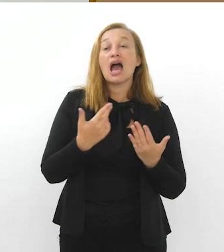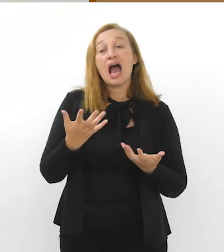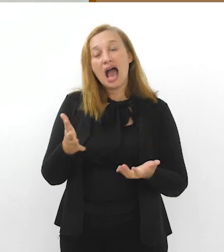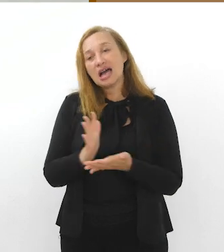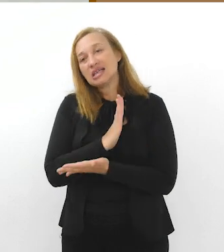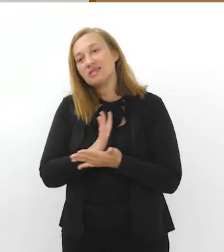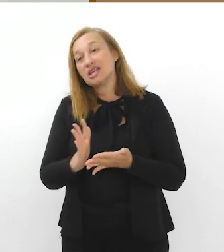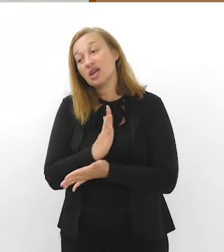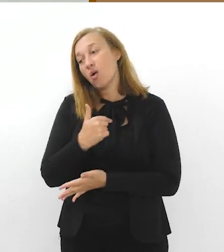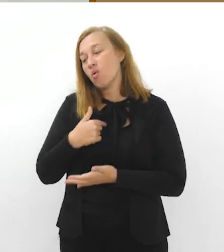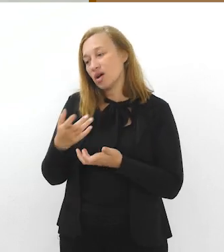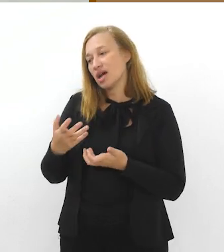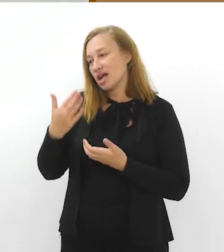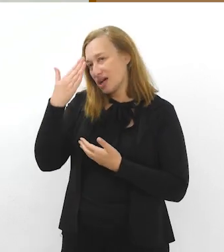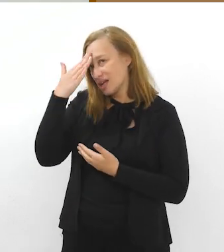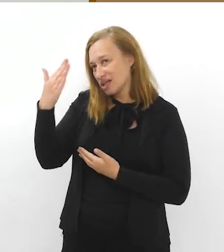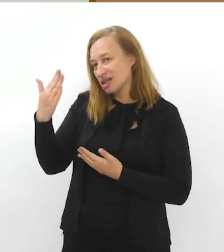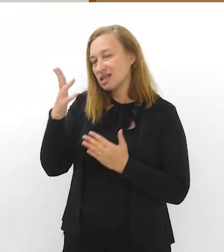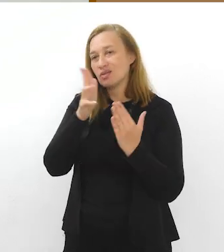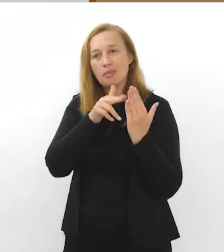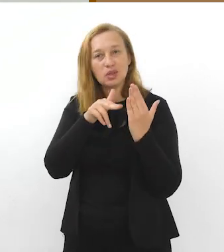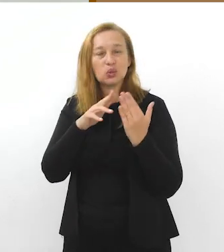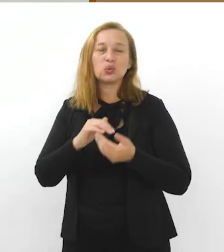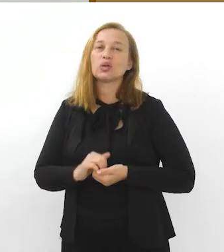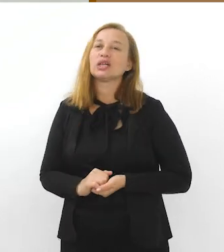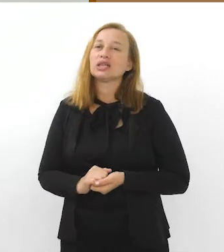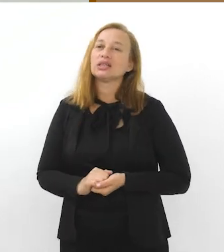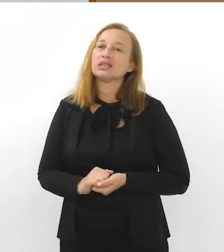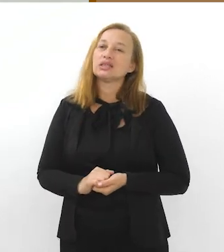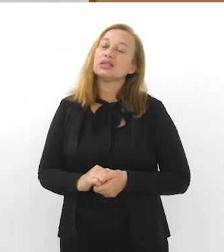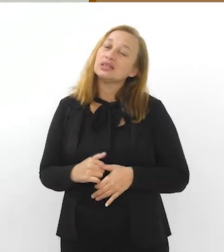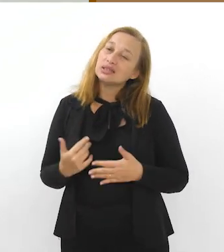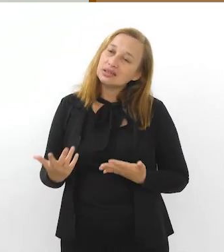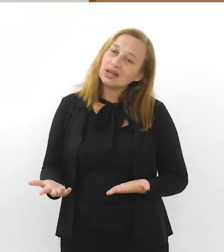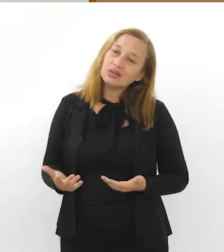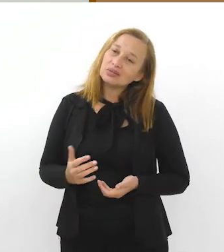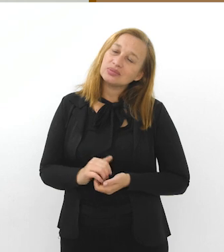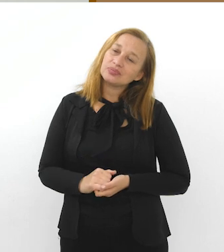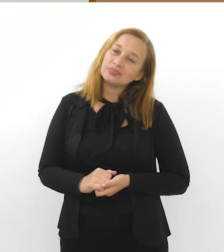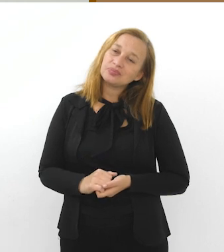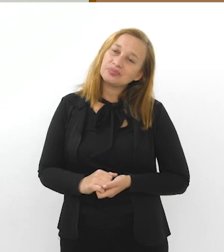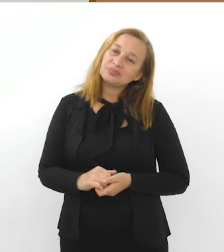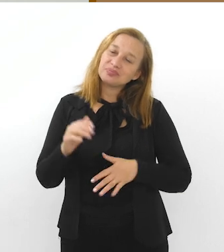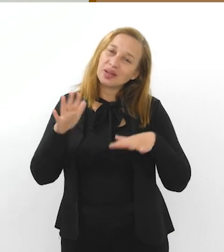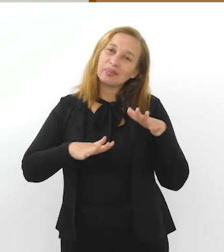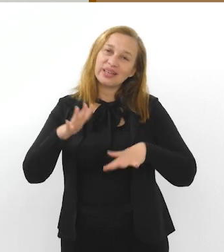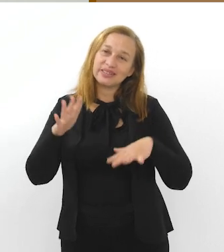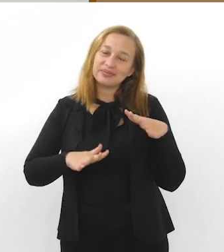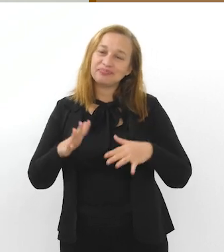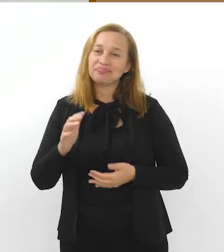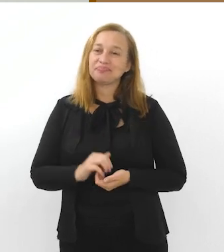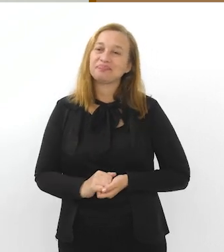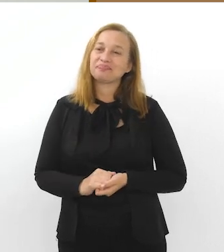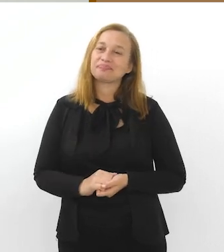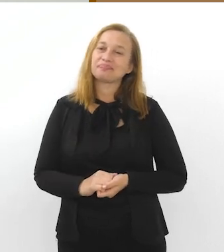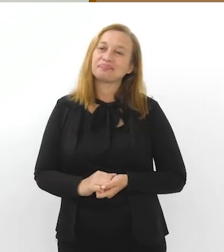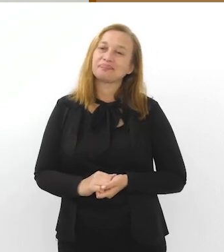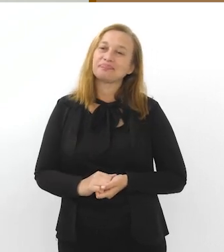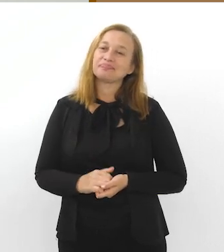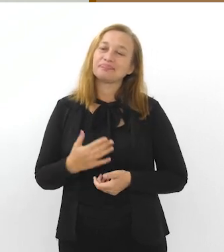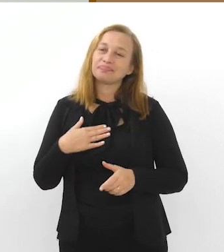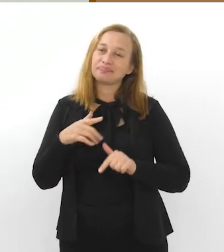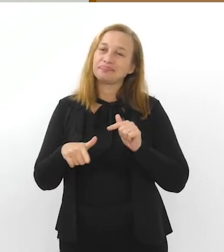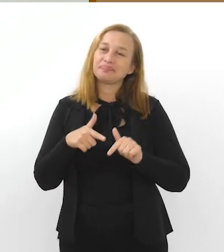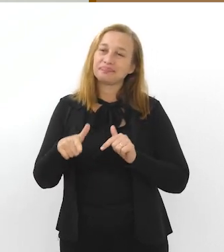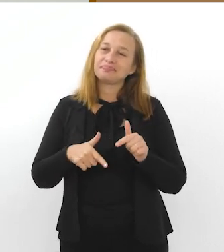quero agradecer, né? Através de uma pintura. Então, essa parte independe, né?